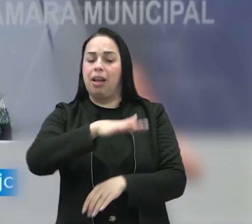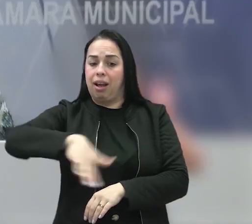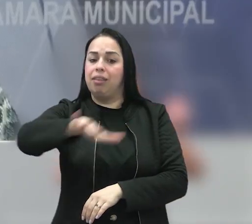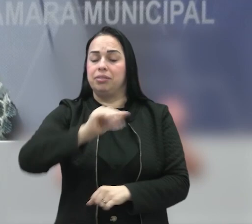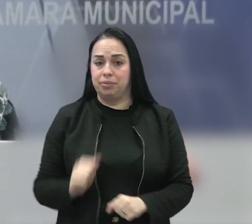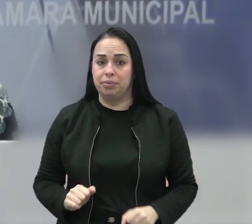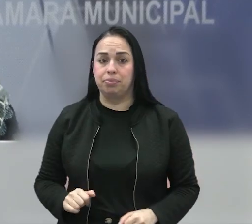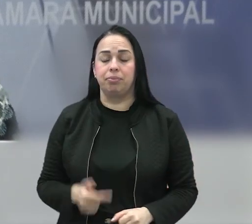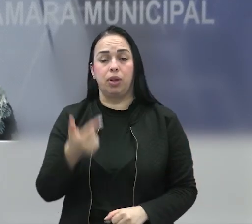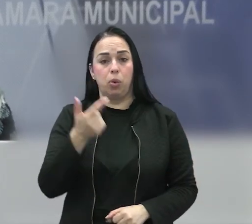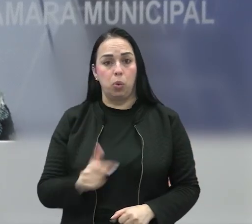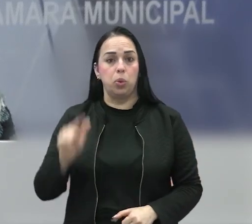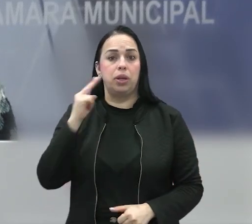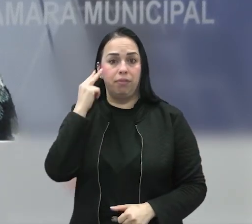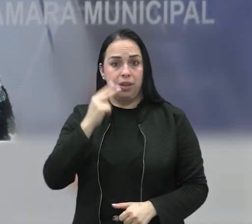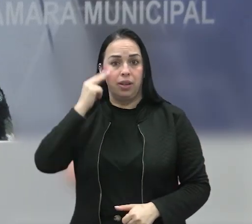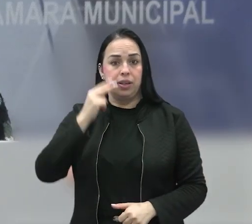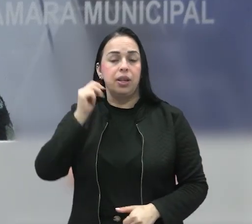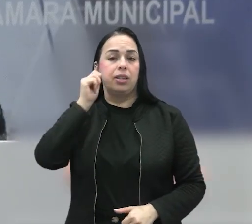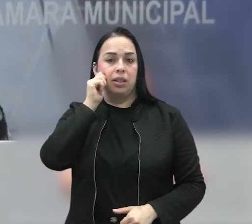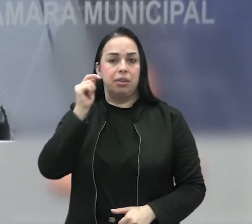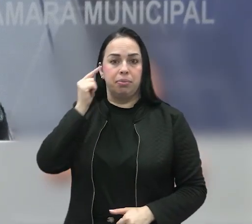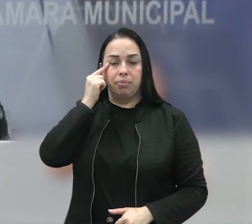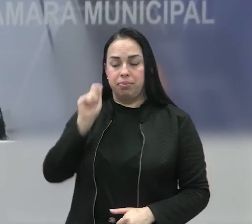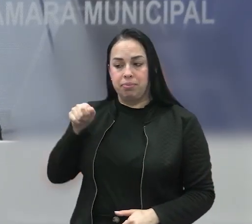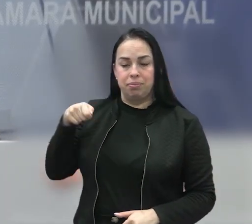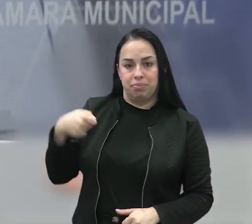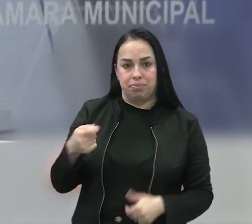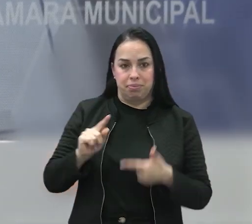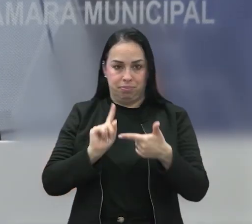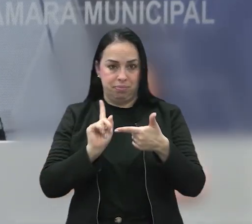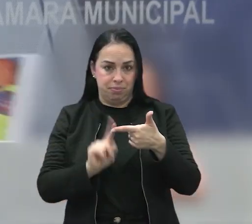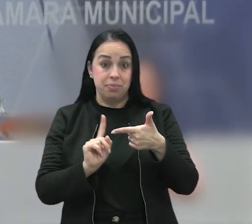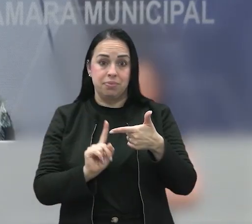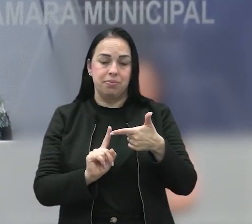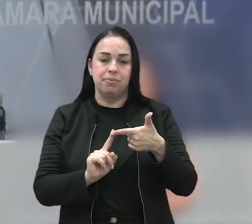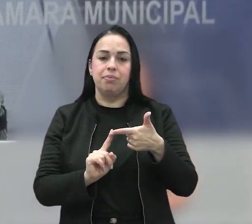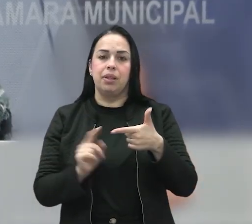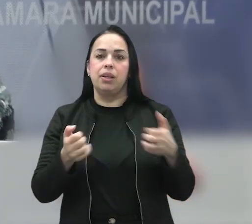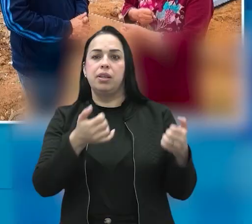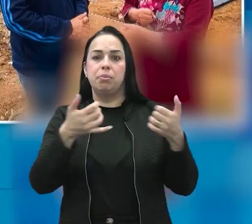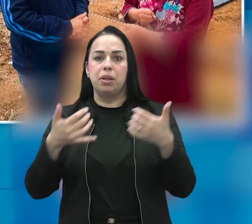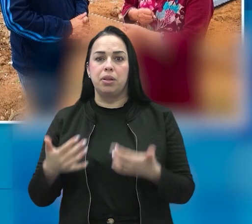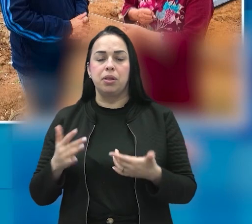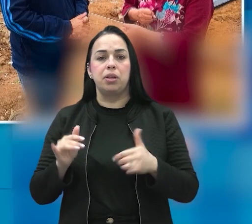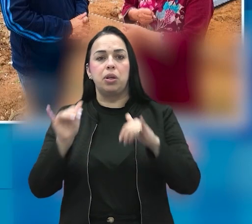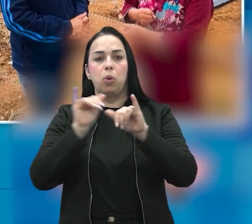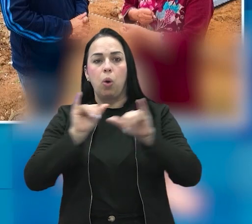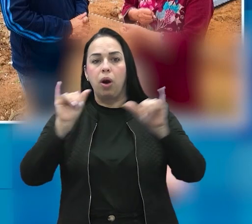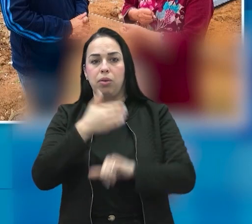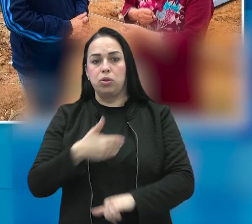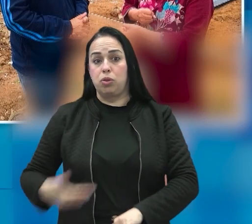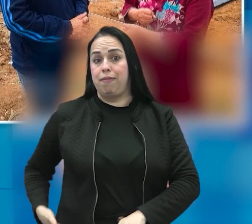verdes. Outra parlamentar a usar o período da tribuna, a vereadora Amélia Naomi, trouxe anúncios